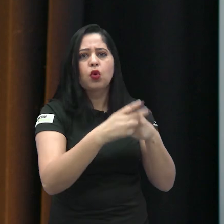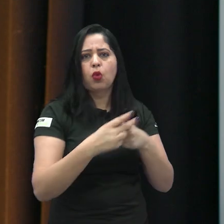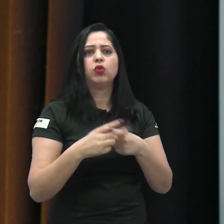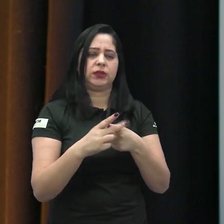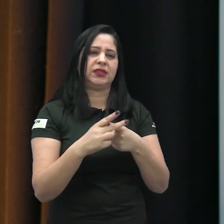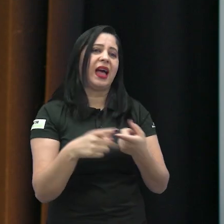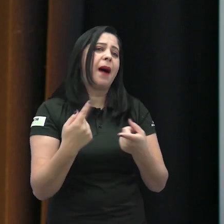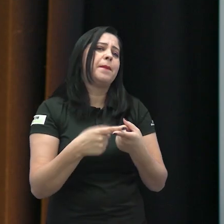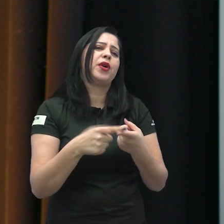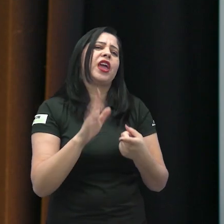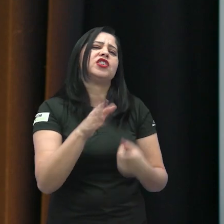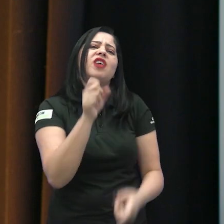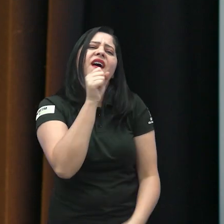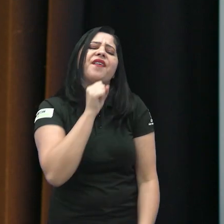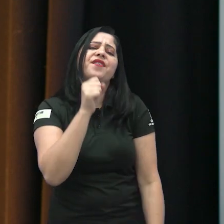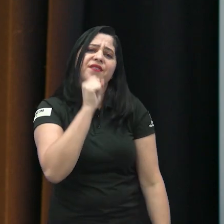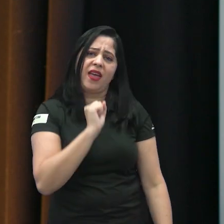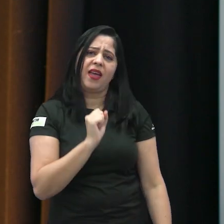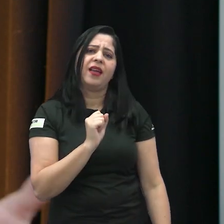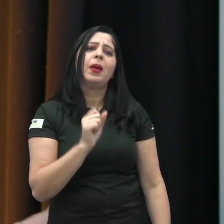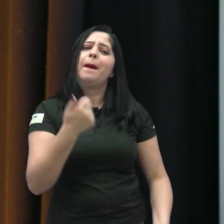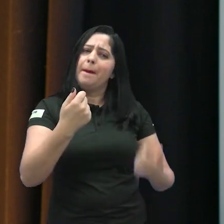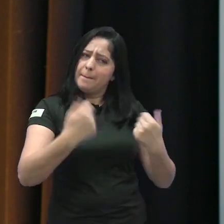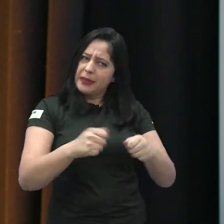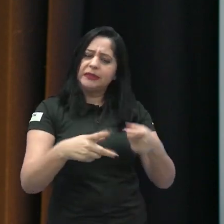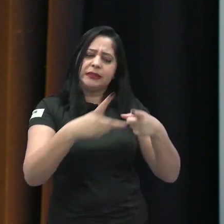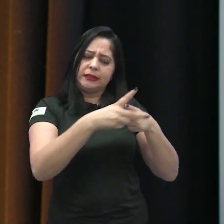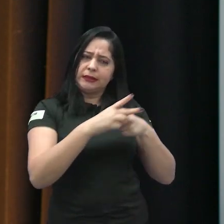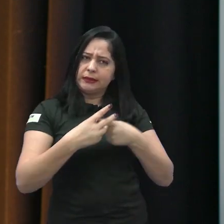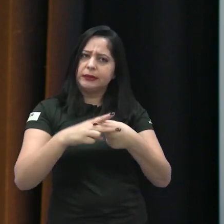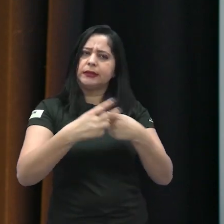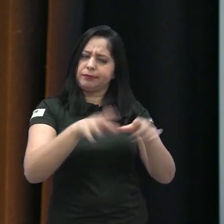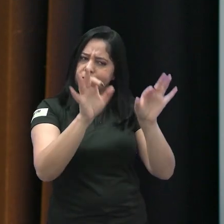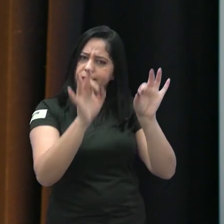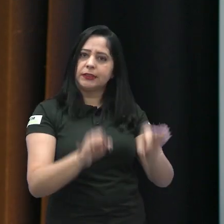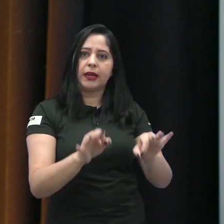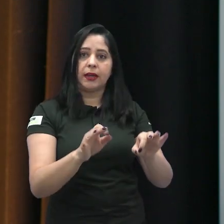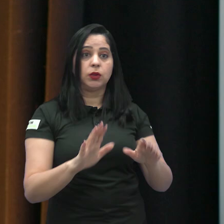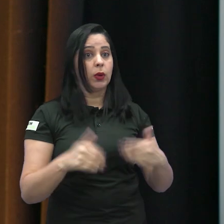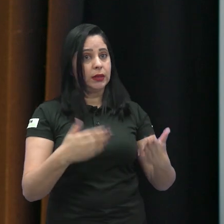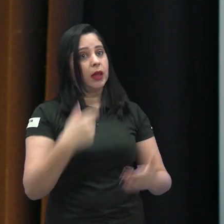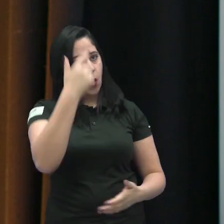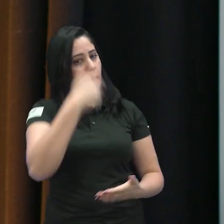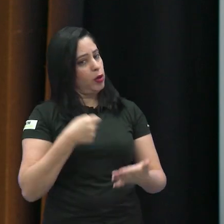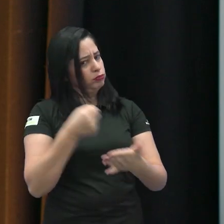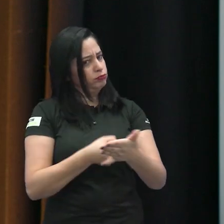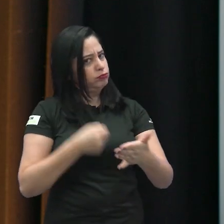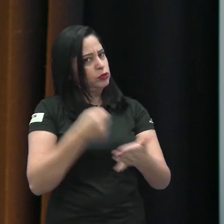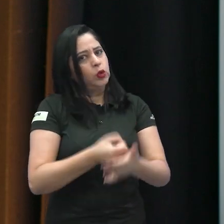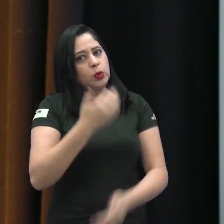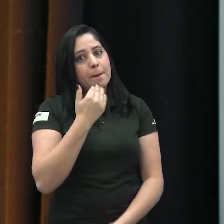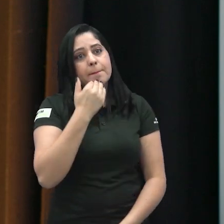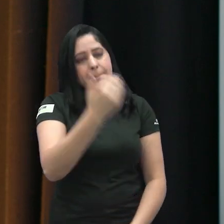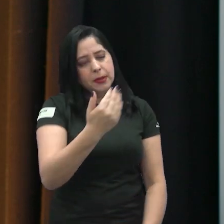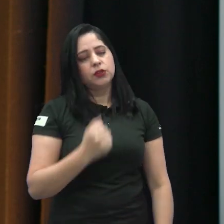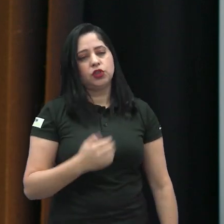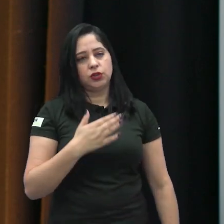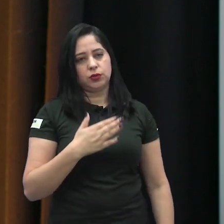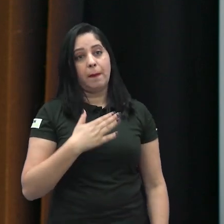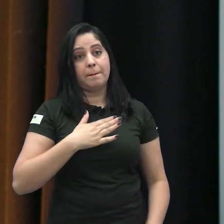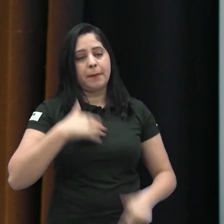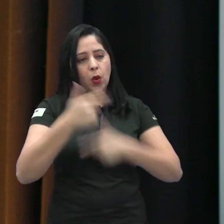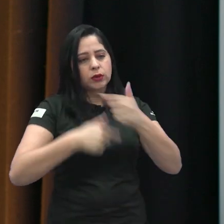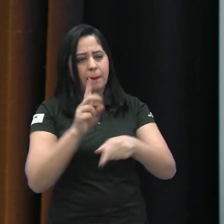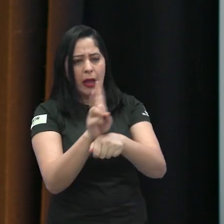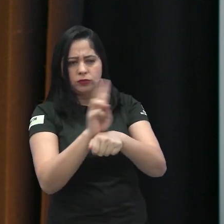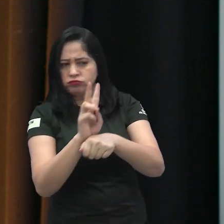têm muitos anos de existência, né? E precisa de uma manutenção adequada. E é isso que a gente continua buscando, fazendo o